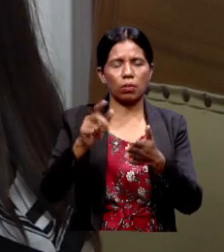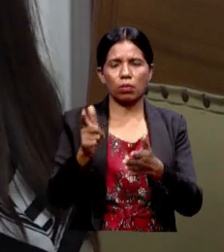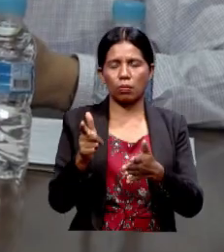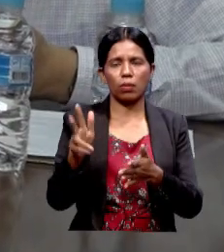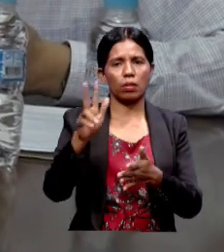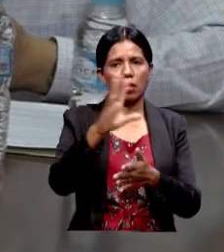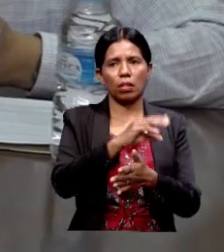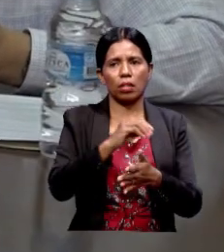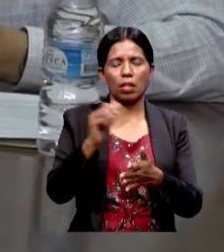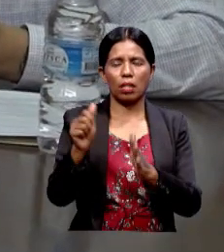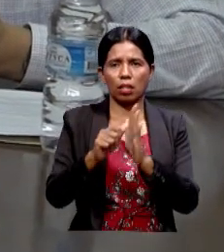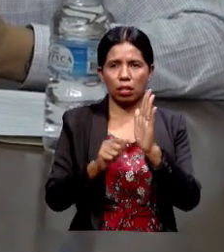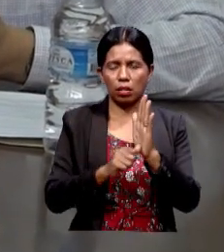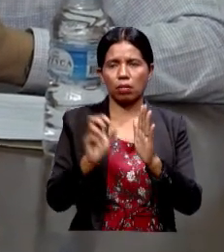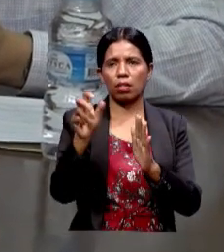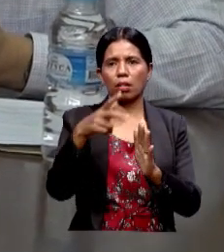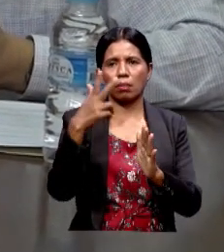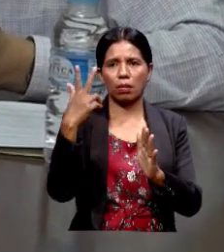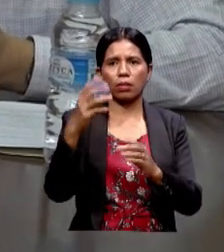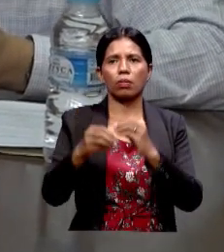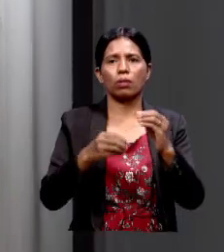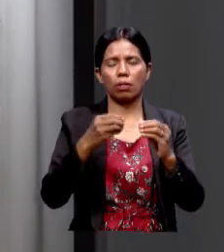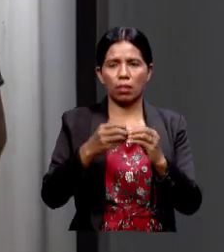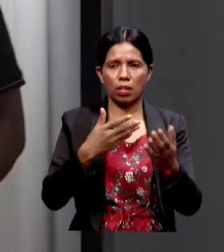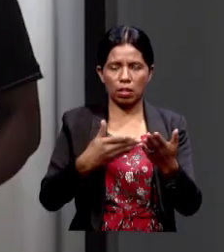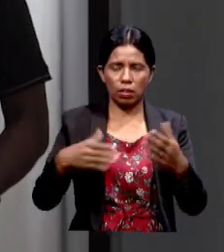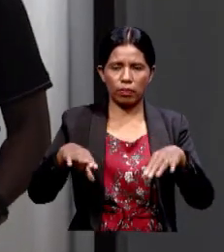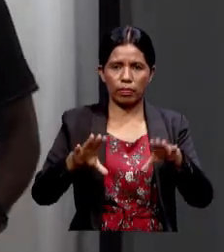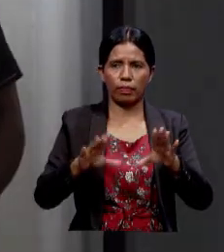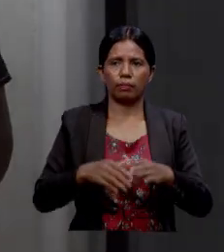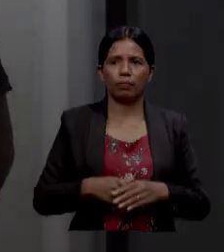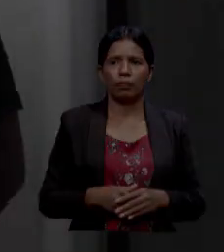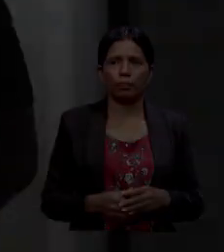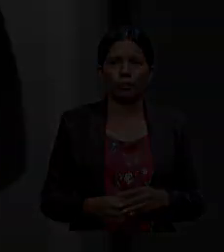artigo sanulo recentolo a linha A, conaba preço justum. Equipo cobertura, GMN.